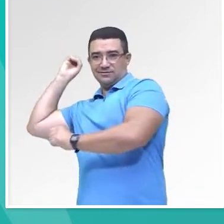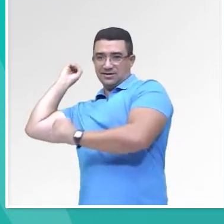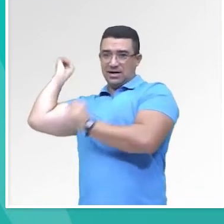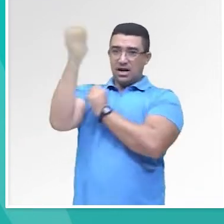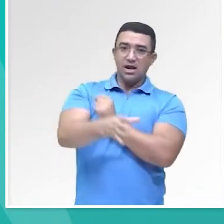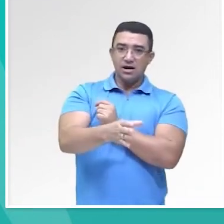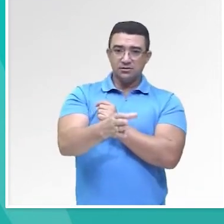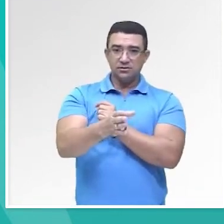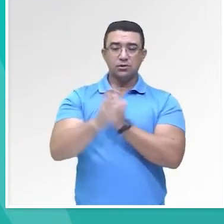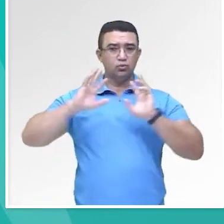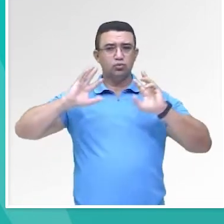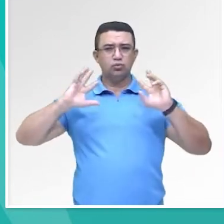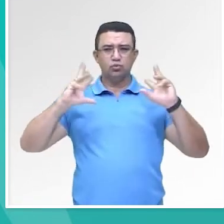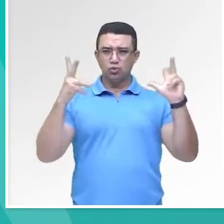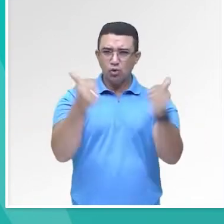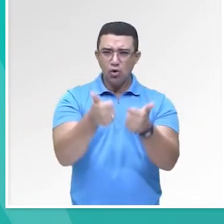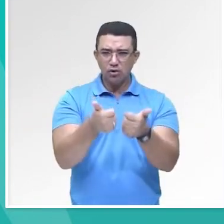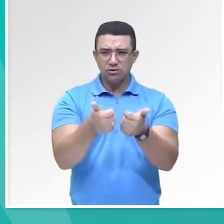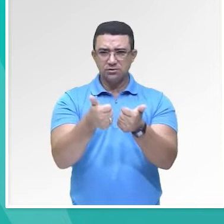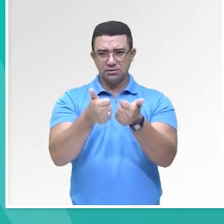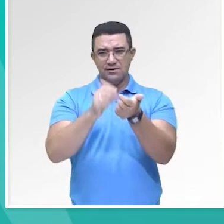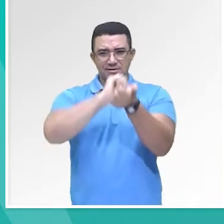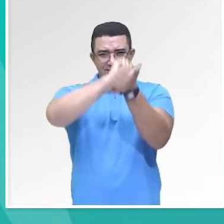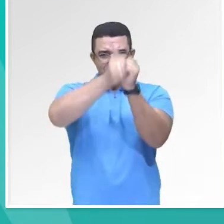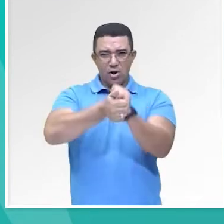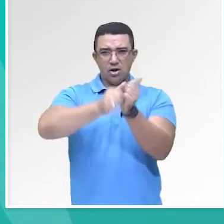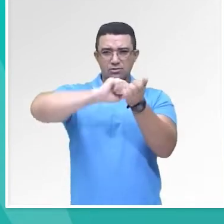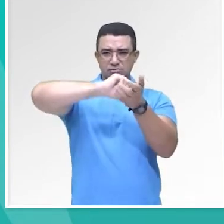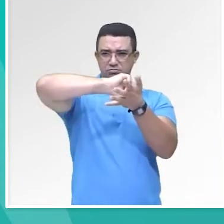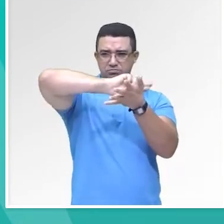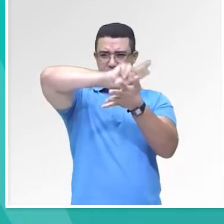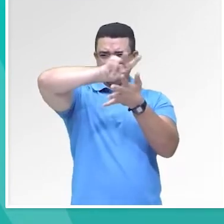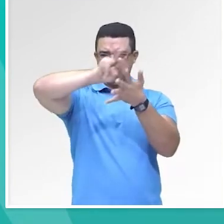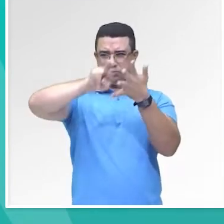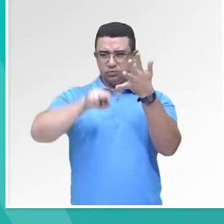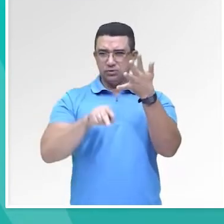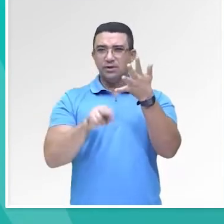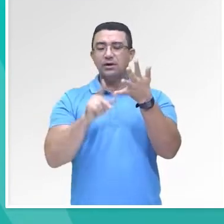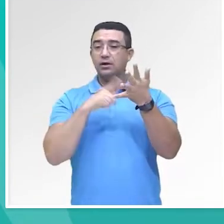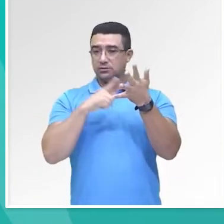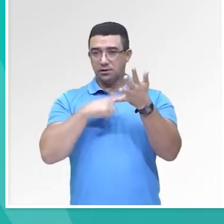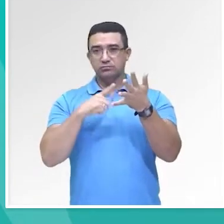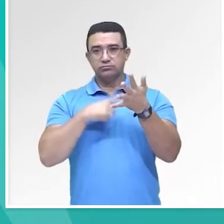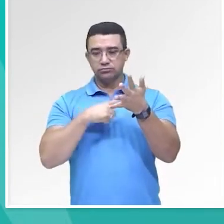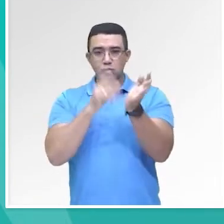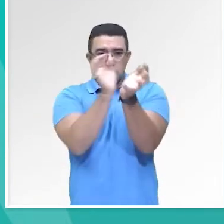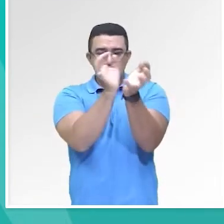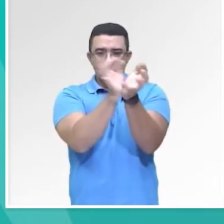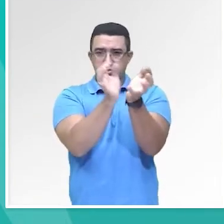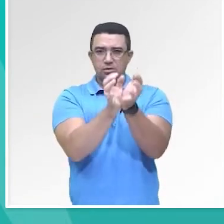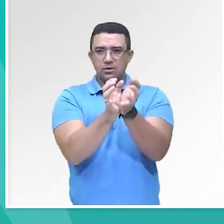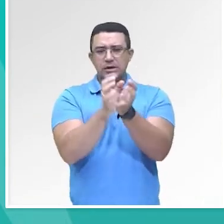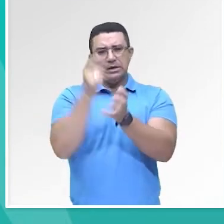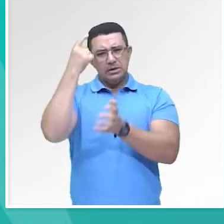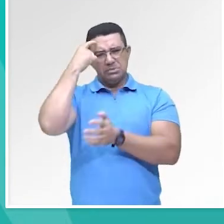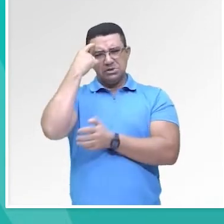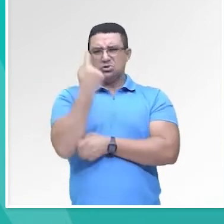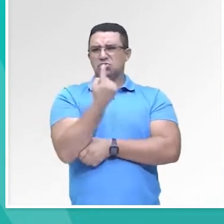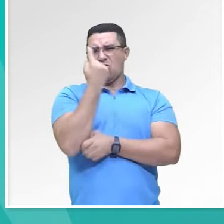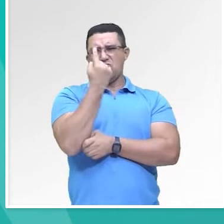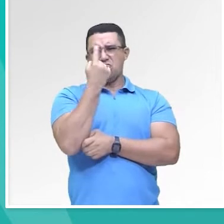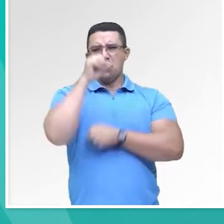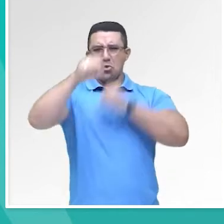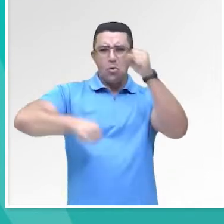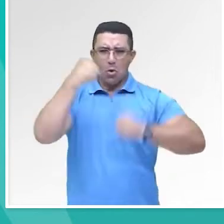essas práticas esportivas dentro do atletismo. Então, o atletismo ele não está relacionado a somente a